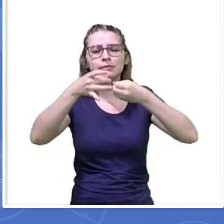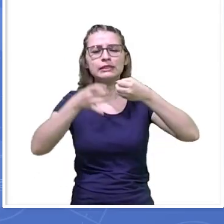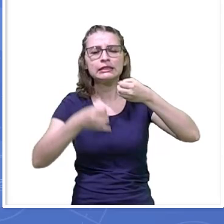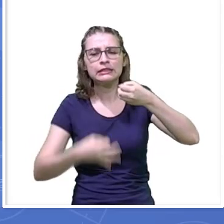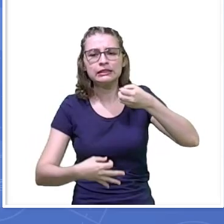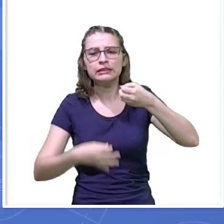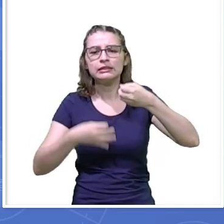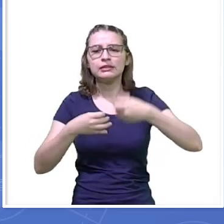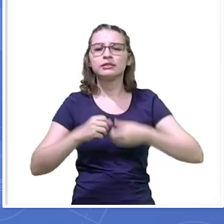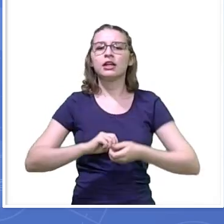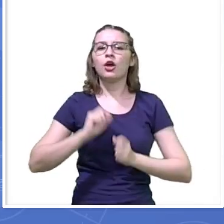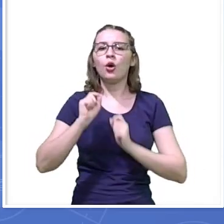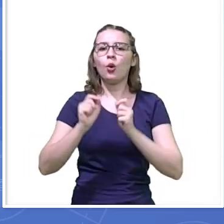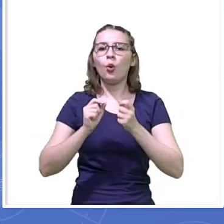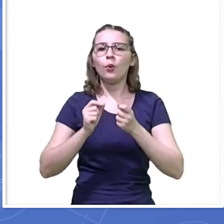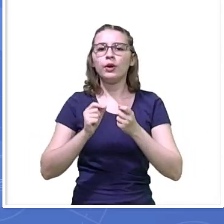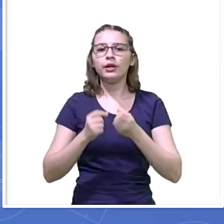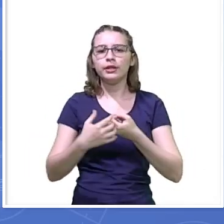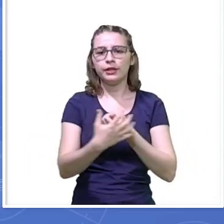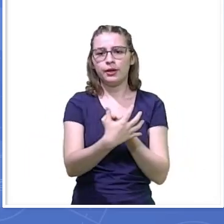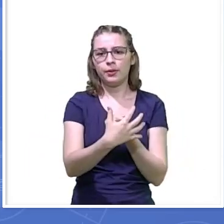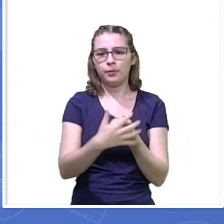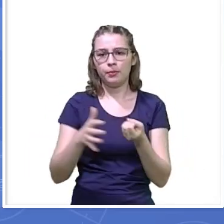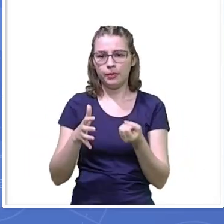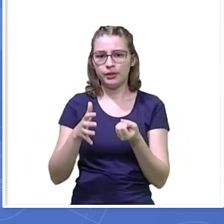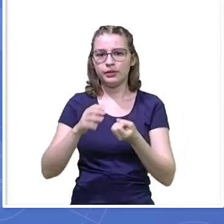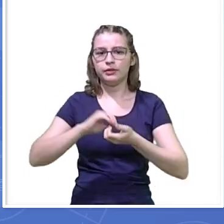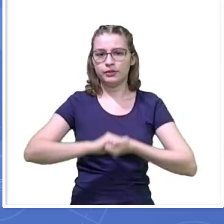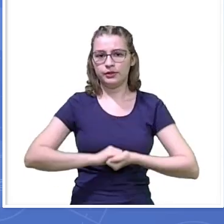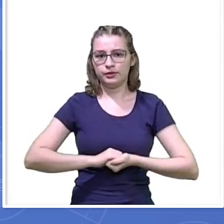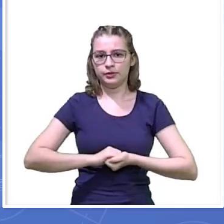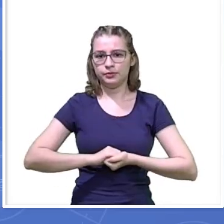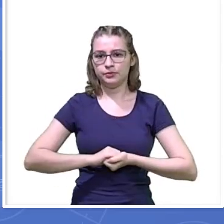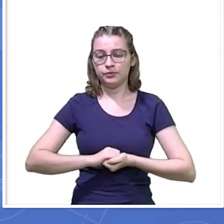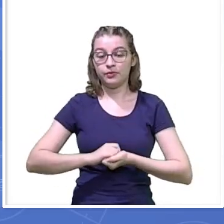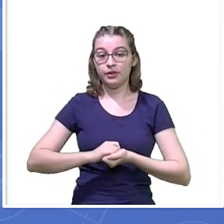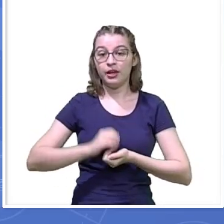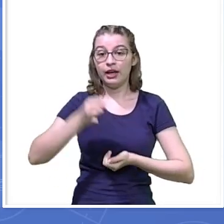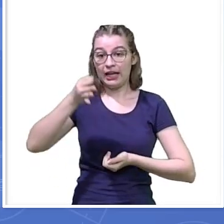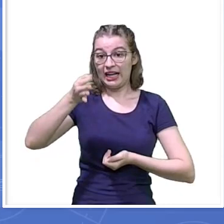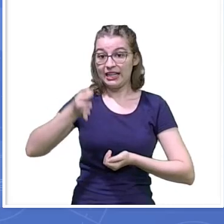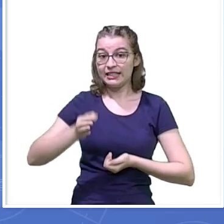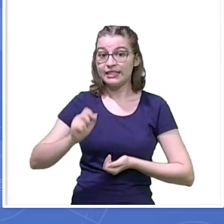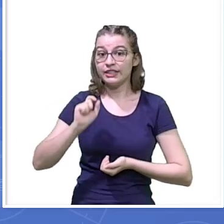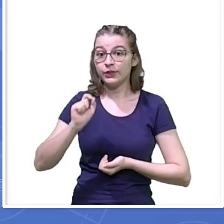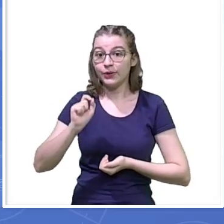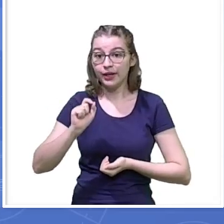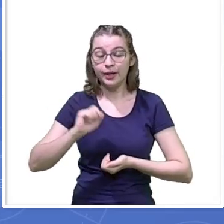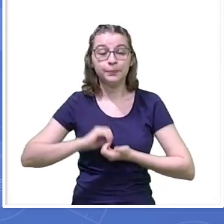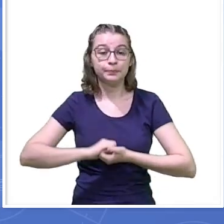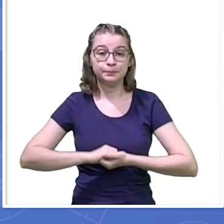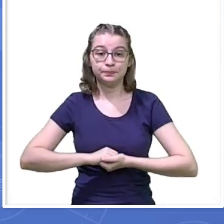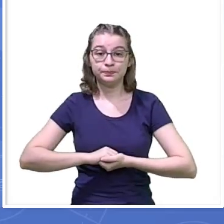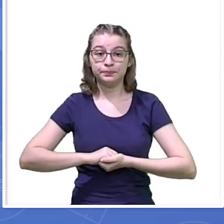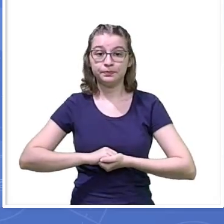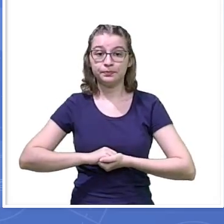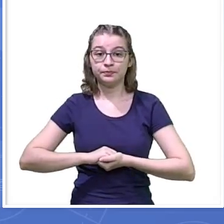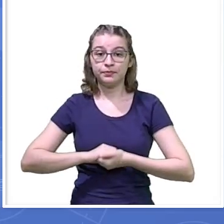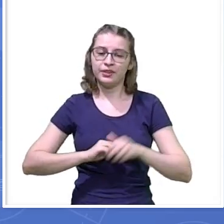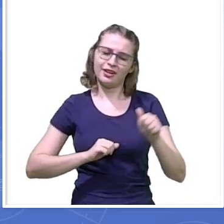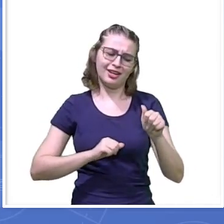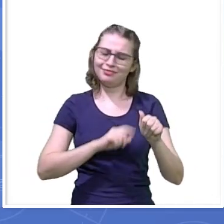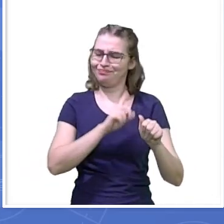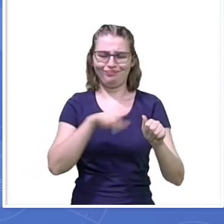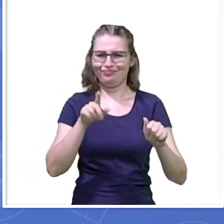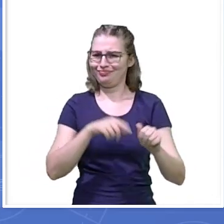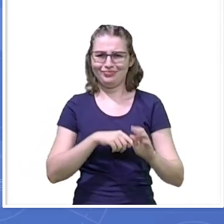Você vai marcar a alternativa certa aí dentre as 4. A alternativa certa aí, gente, é a letra, não é a letra A, não é a